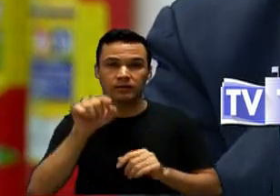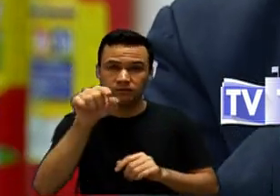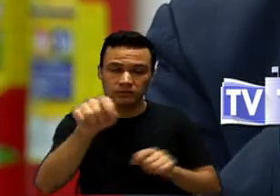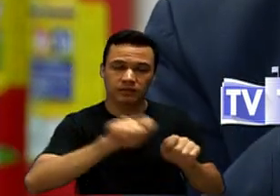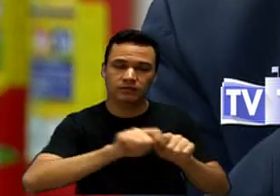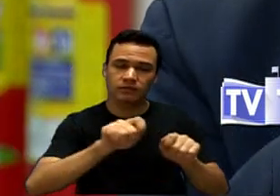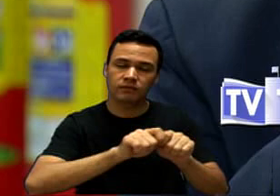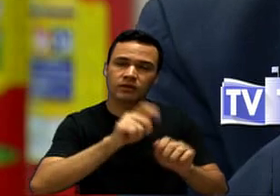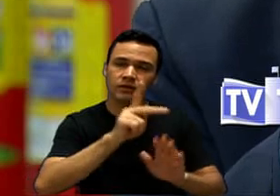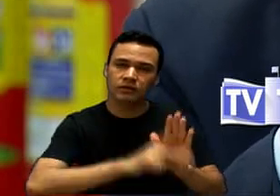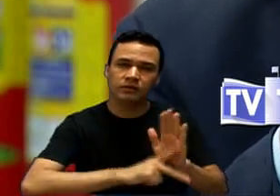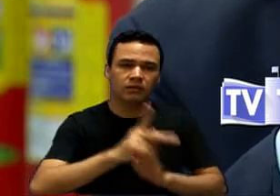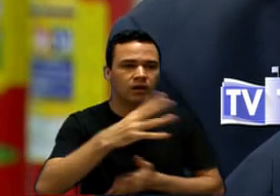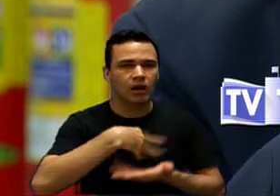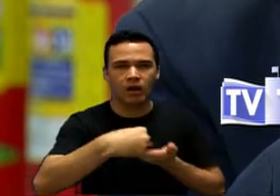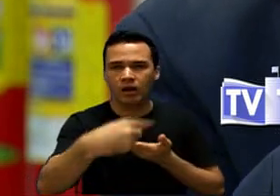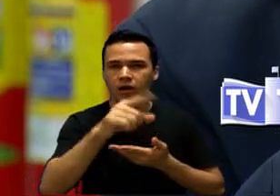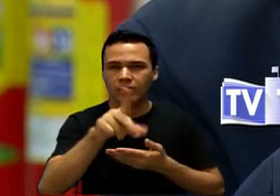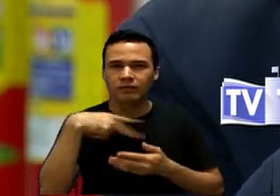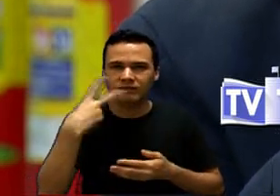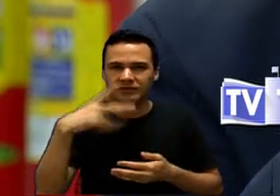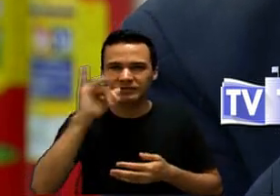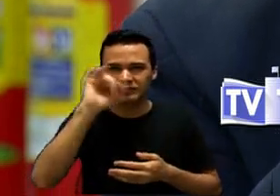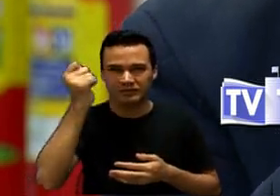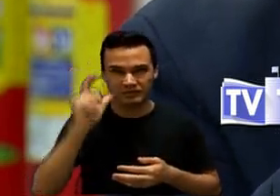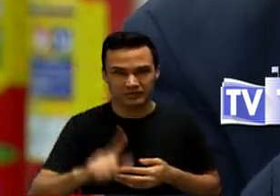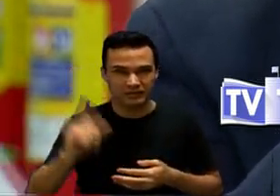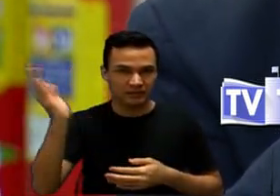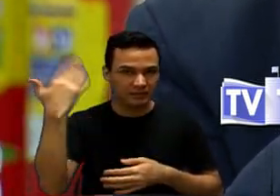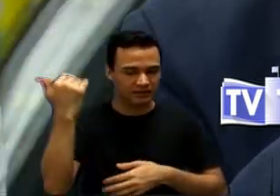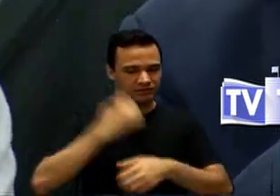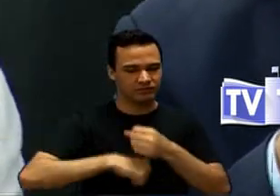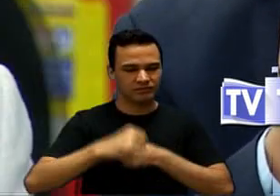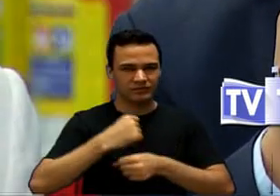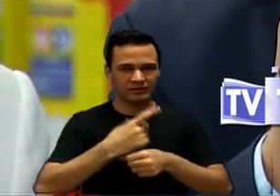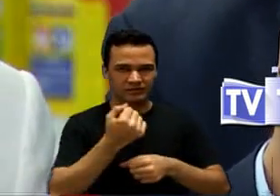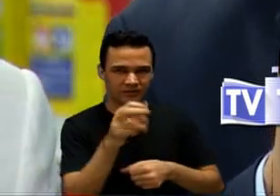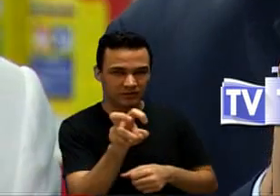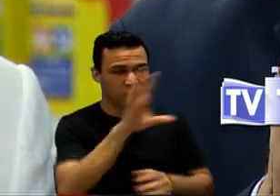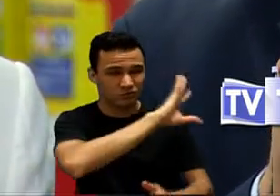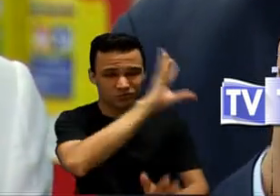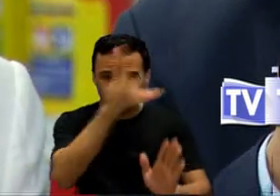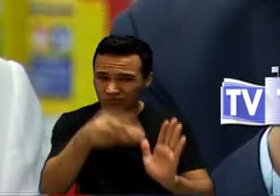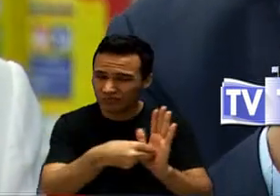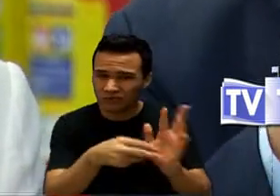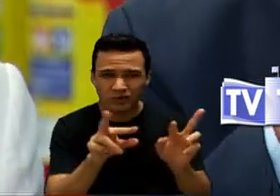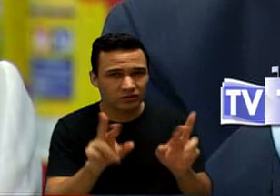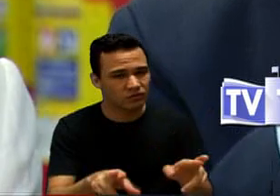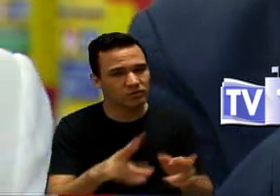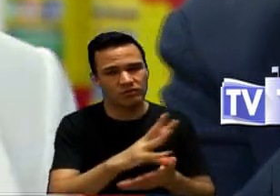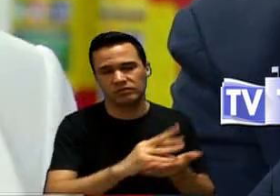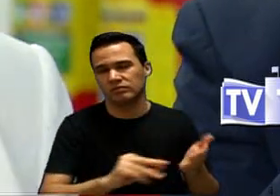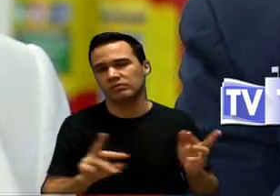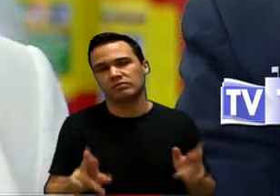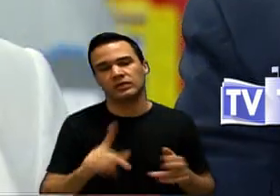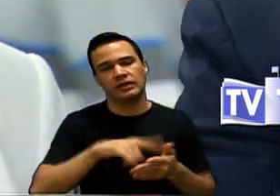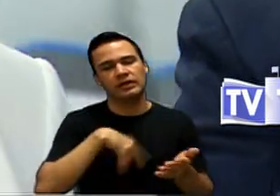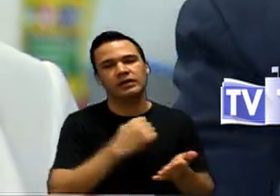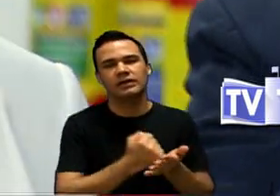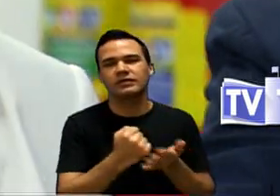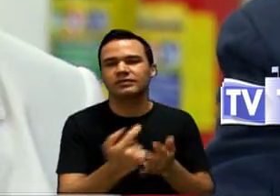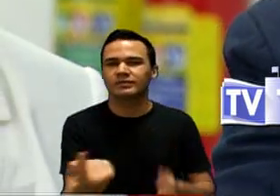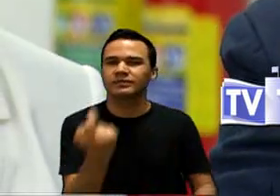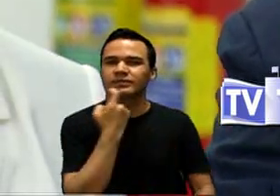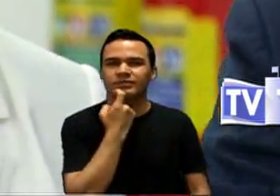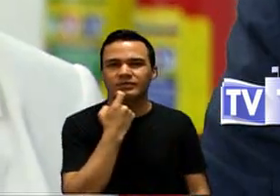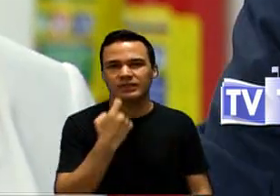um projeto aí, copiadíssimo do vereador Gessé Loures, que foi de 2015, copiou na íntegra, mostrou o projeto aí e protocolou na sexta-feira. E